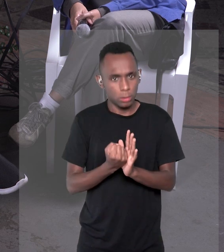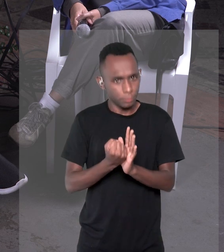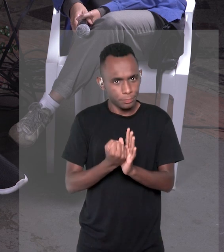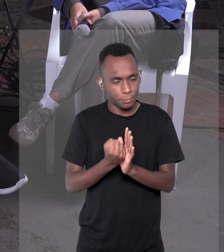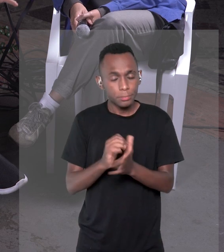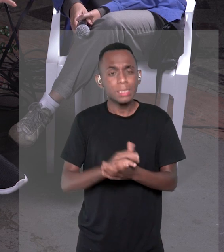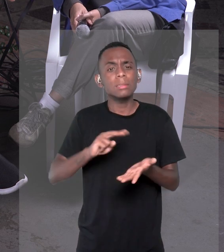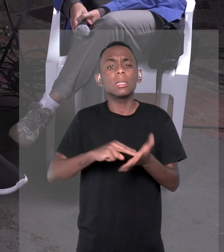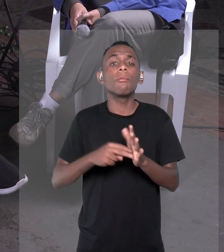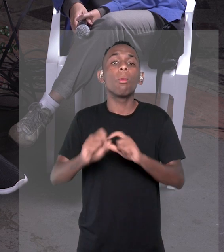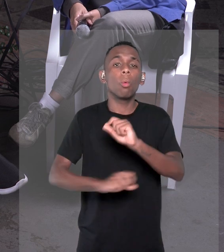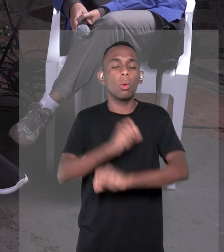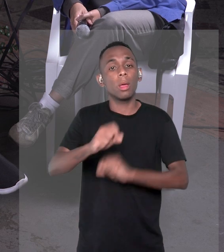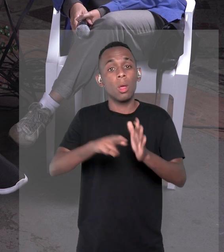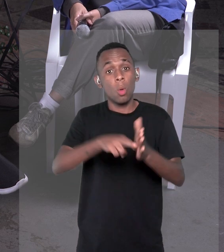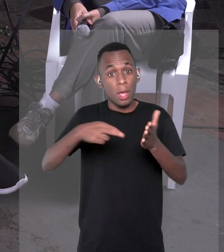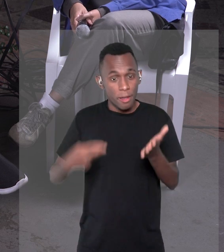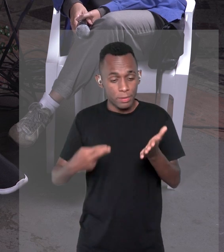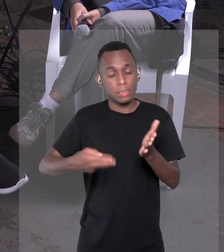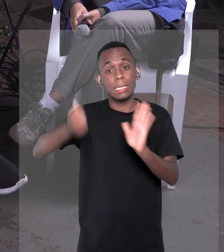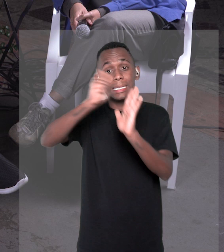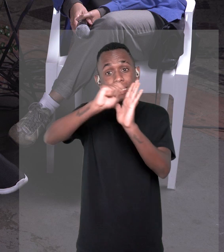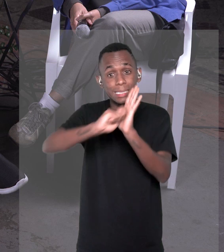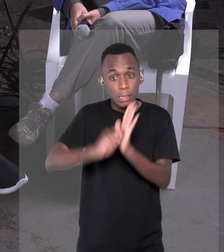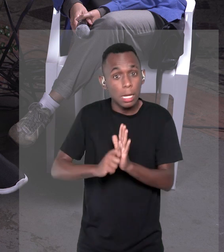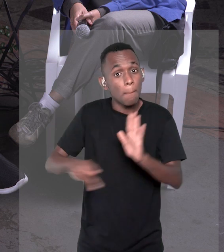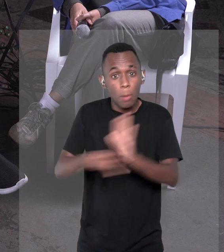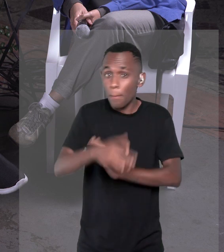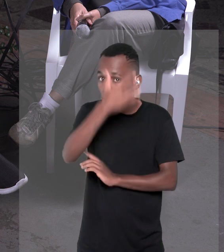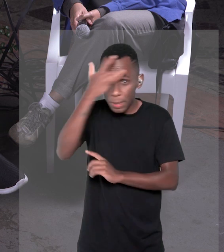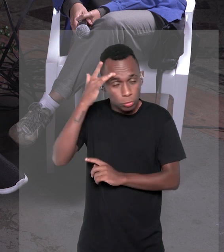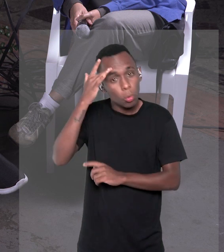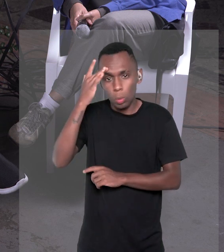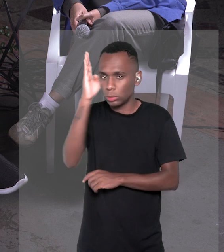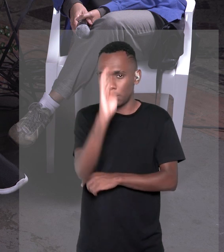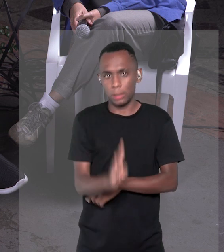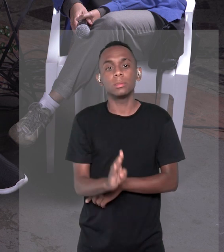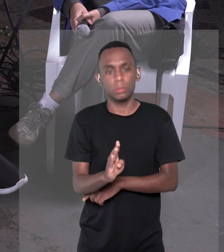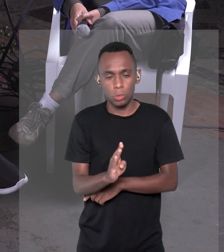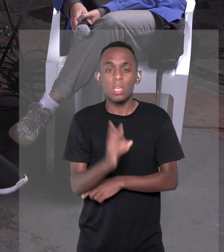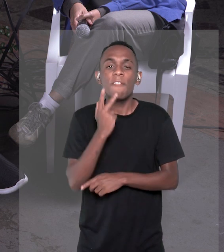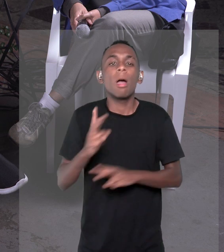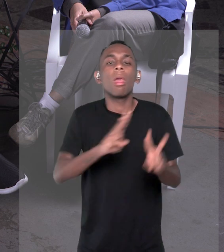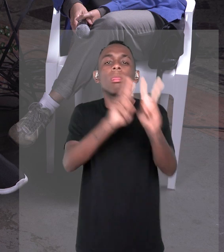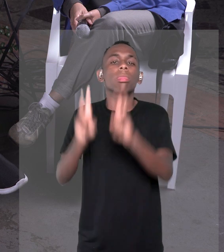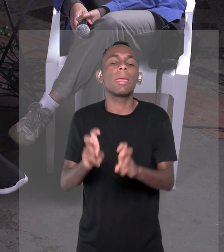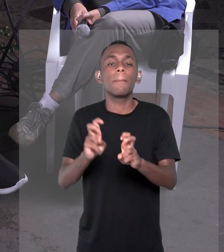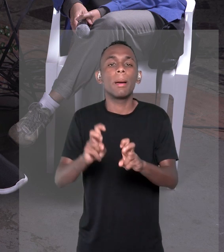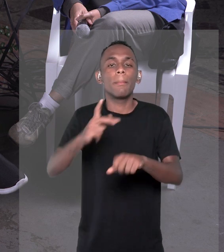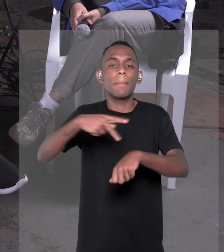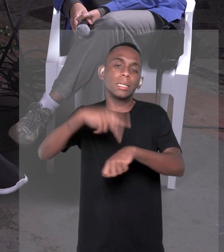por brasileiros e que fala do Brasil. E que pretende trazer